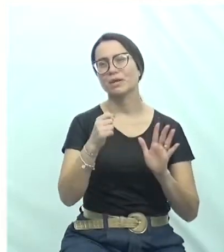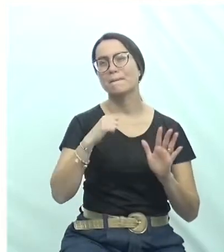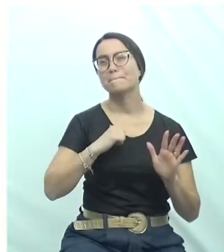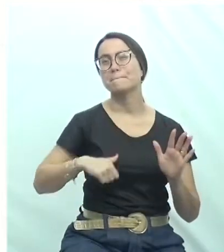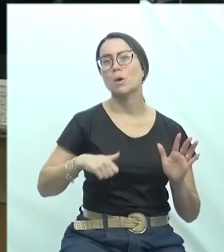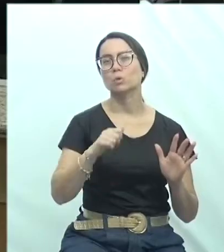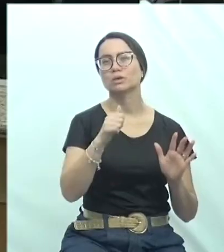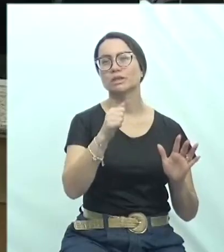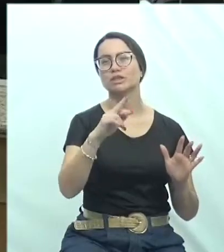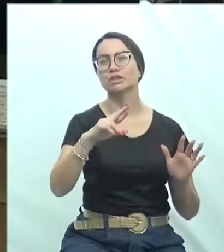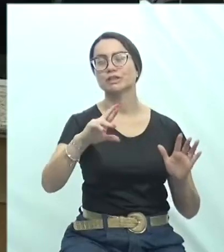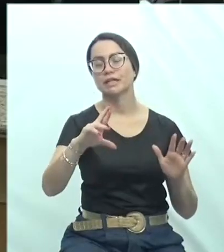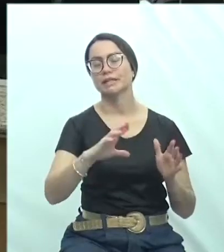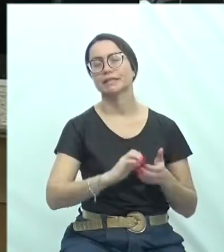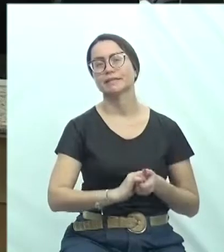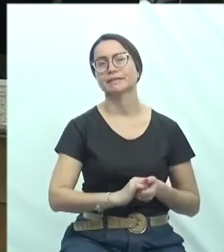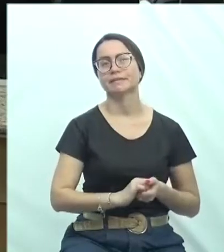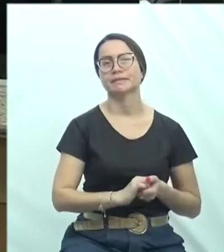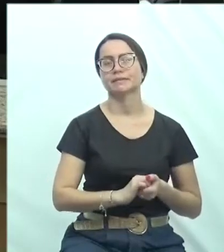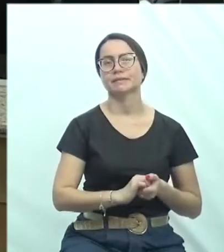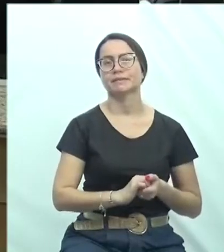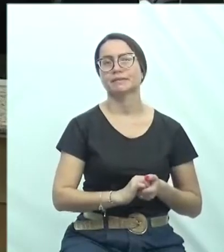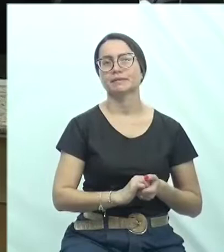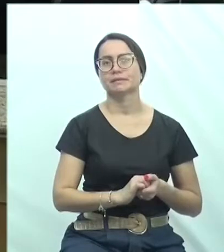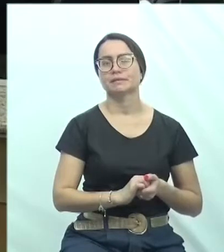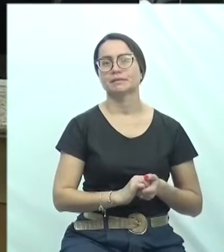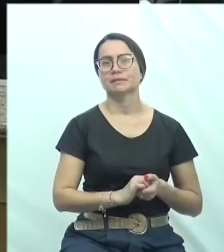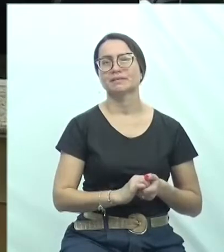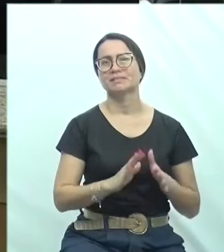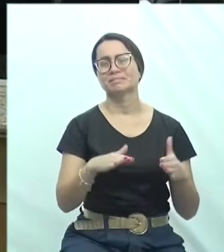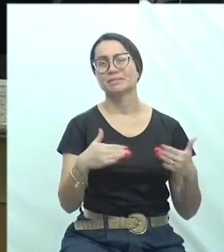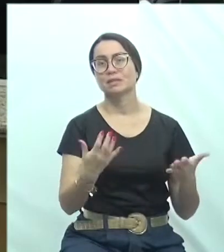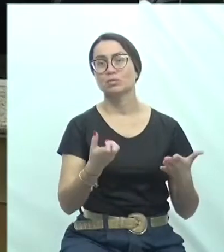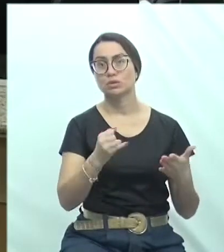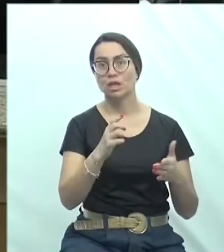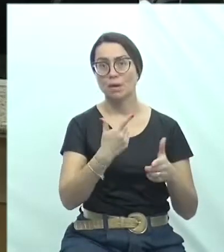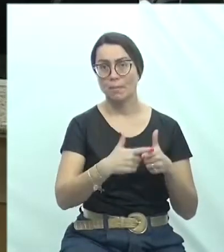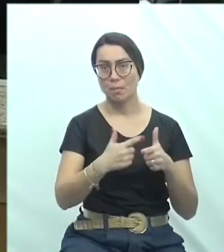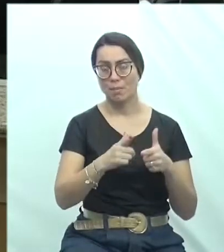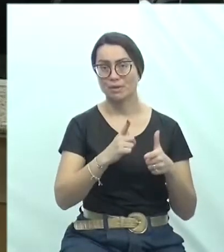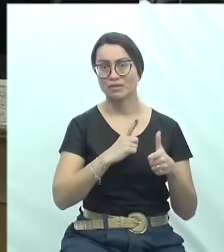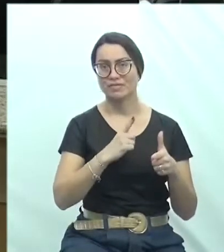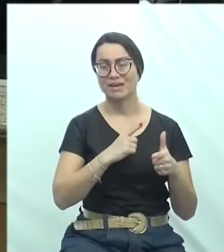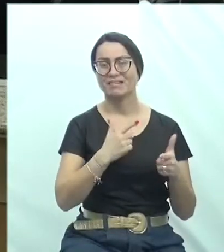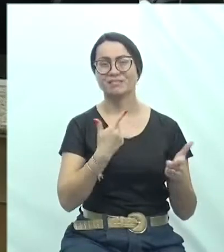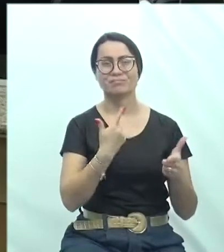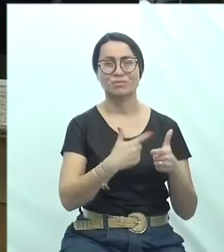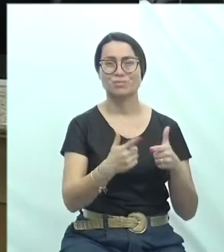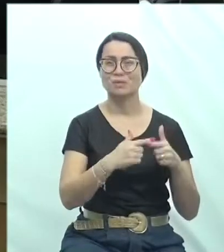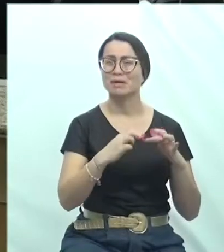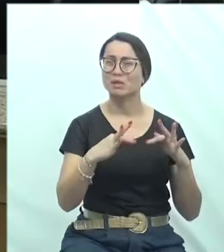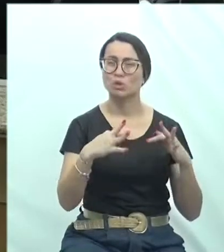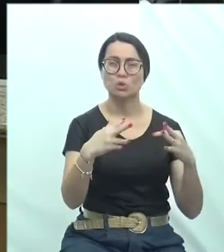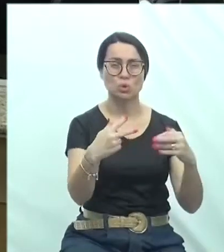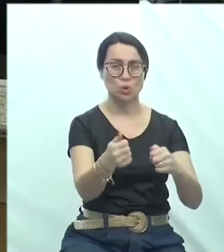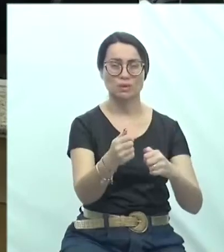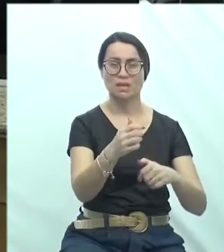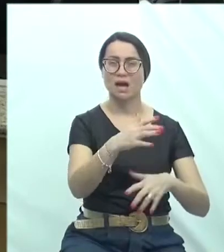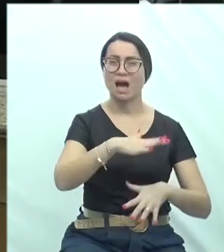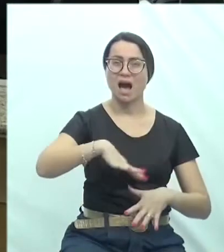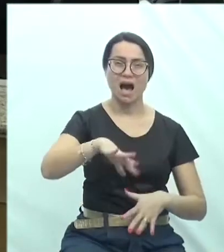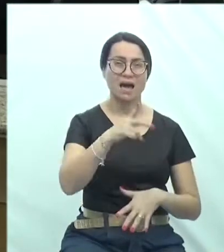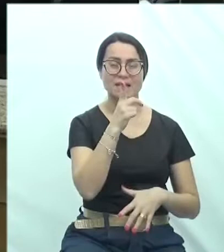toda a parte de hidráulica do sistema, né? Então, elas são colocadas em locais mais elevados, né? Para